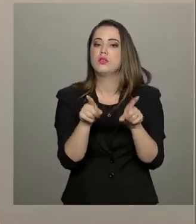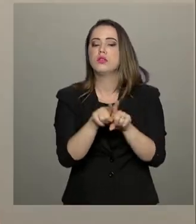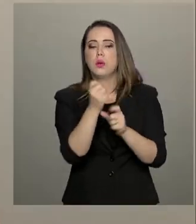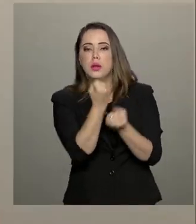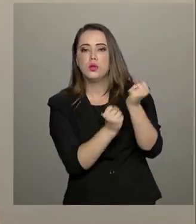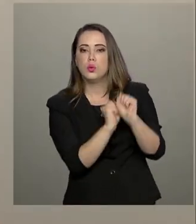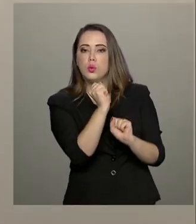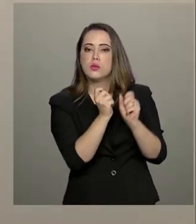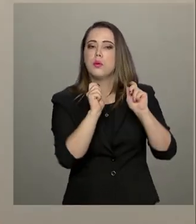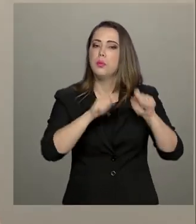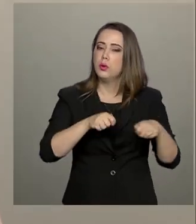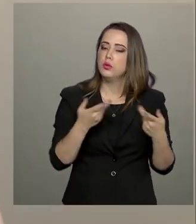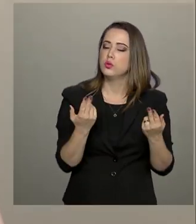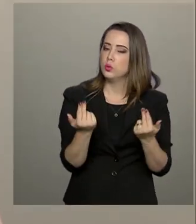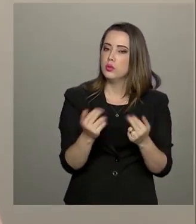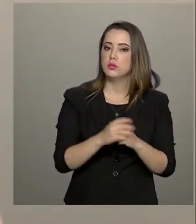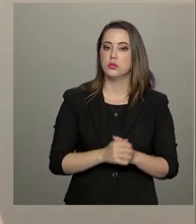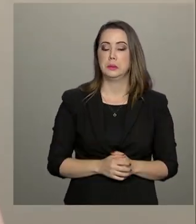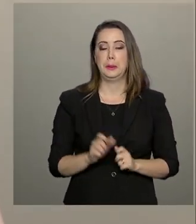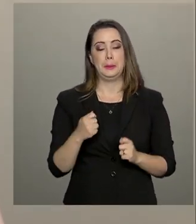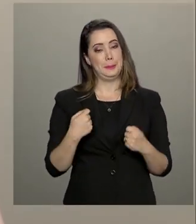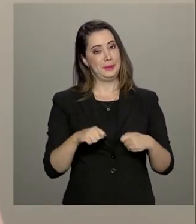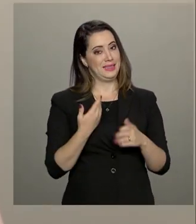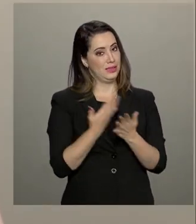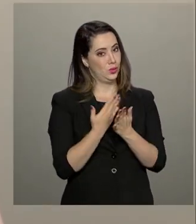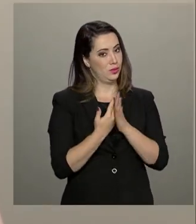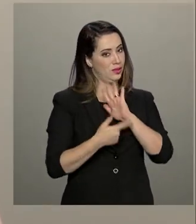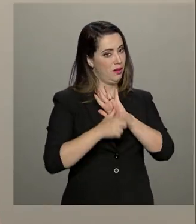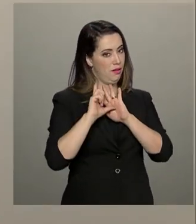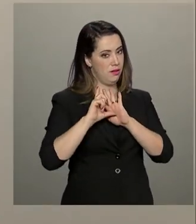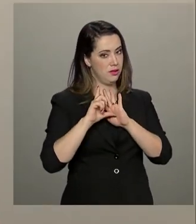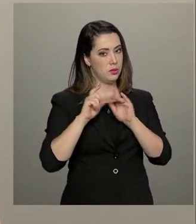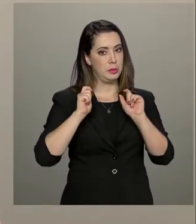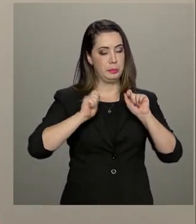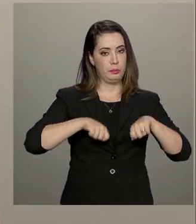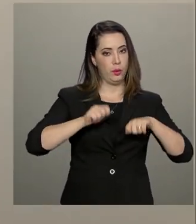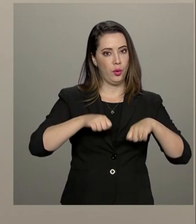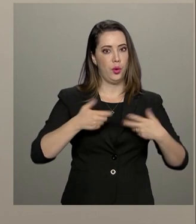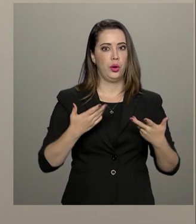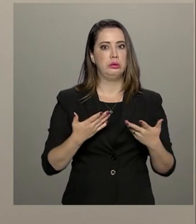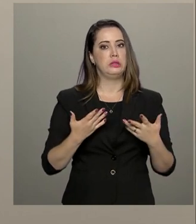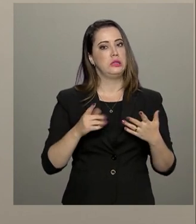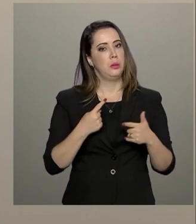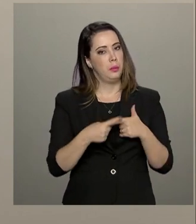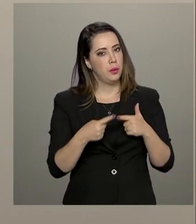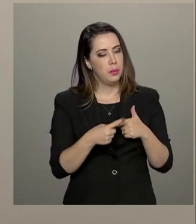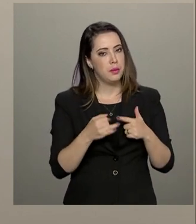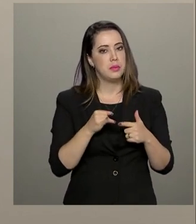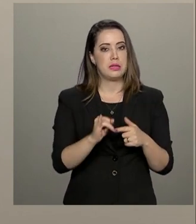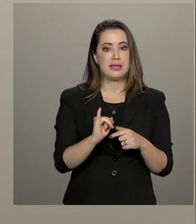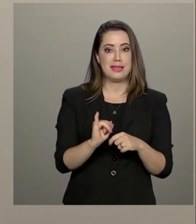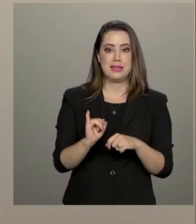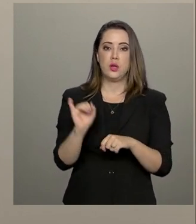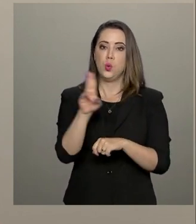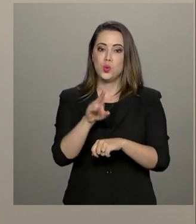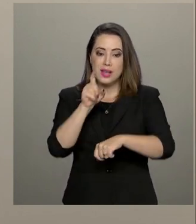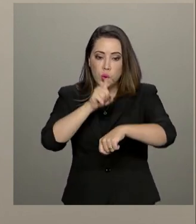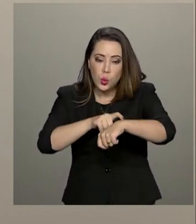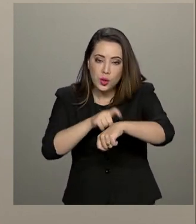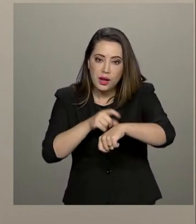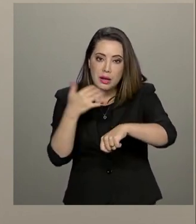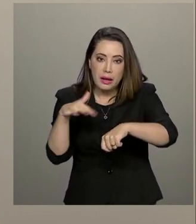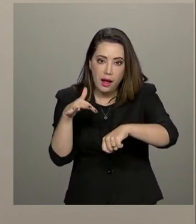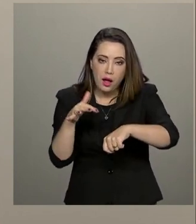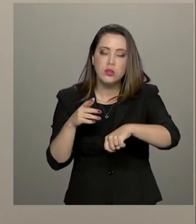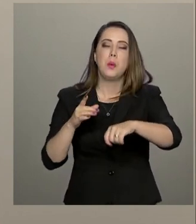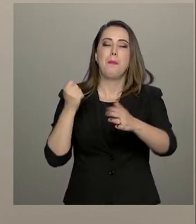É muito importante analisar antes se vale a pena, porque ele pode acabar, se ele não conseguir deslocar o consumo para os horários fora ponta, ele vai